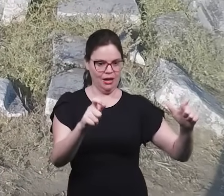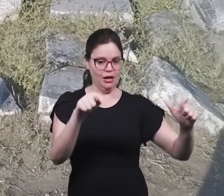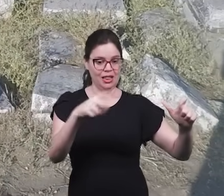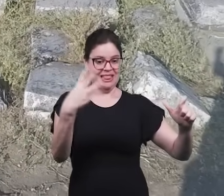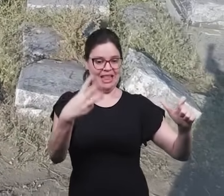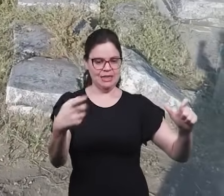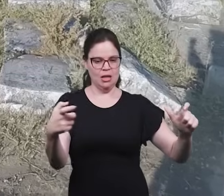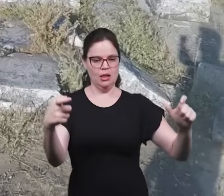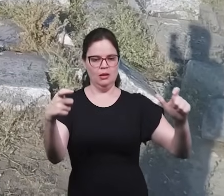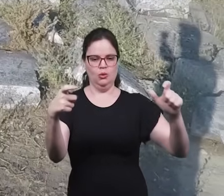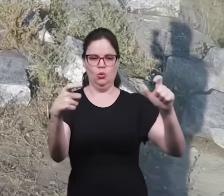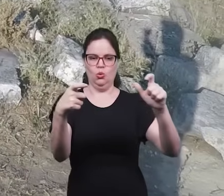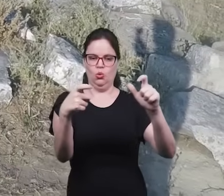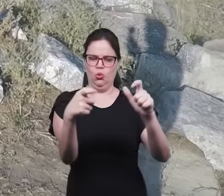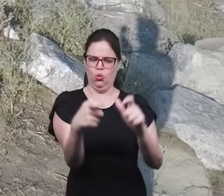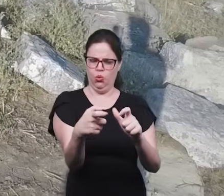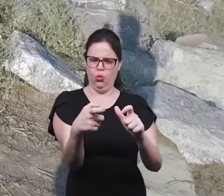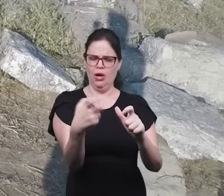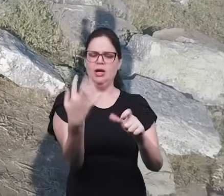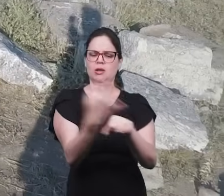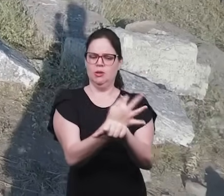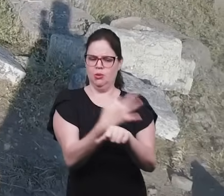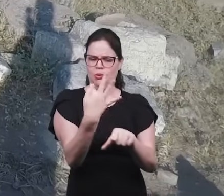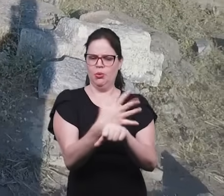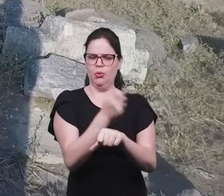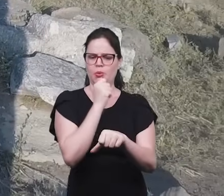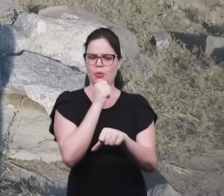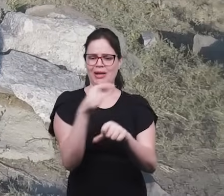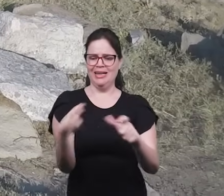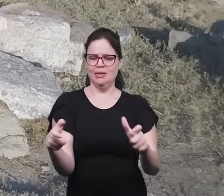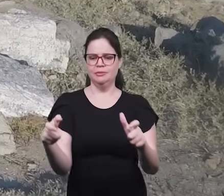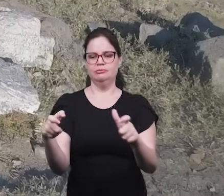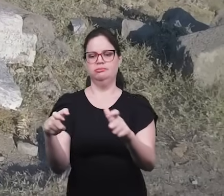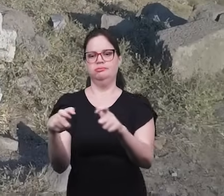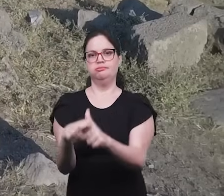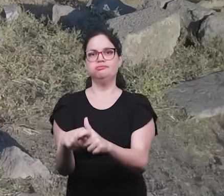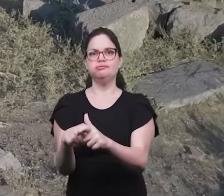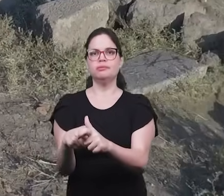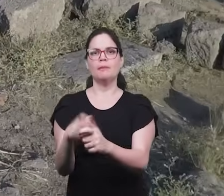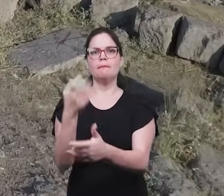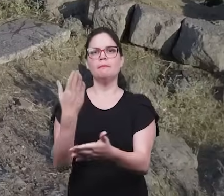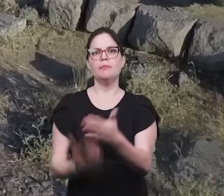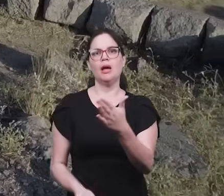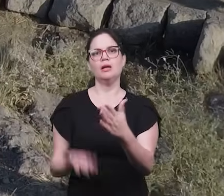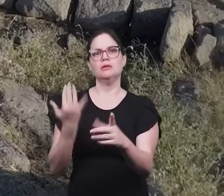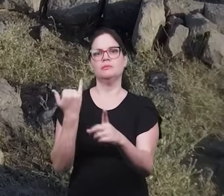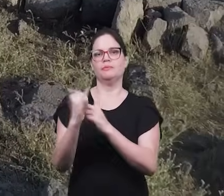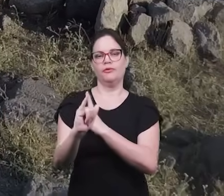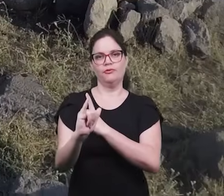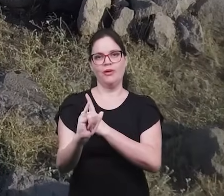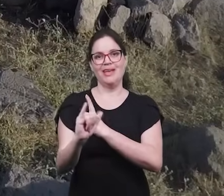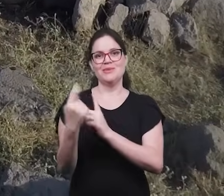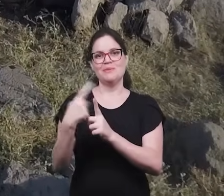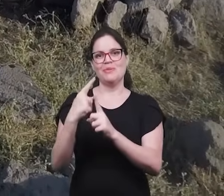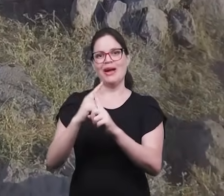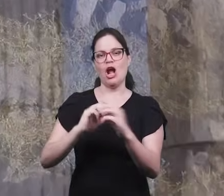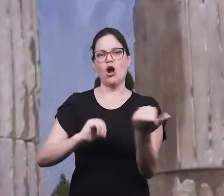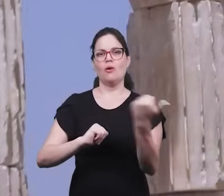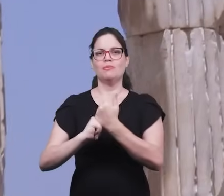sua parte profética e valorizando a parte histórica. Por quê? Porque é o